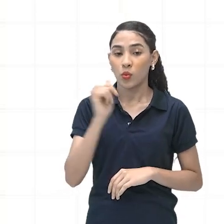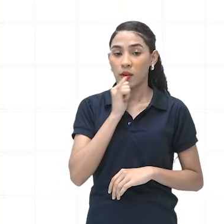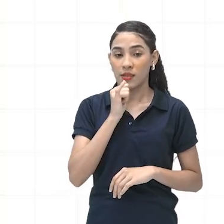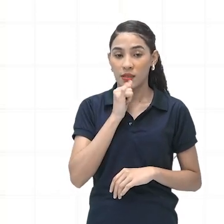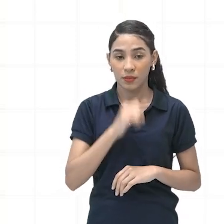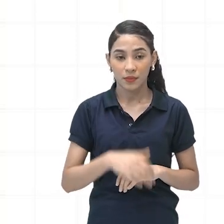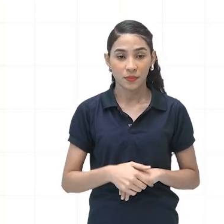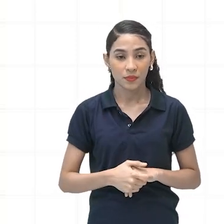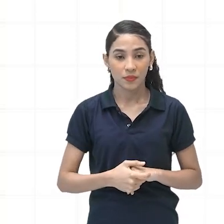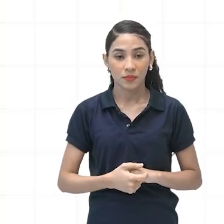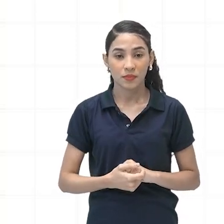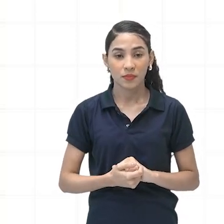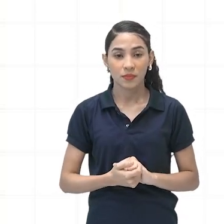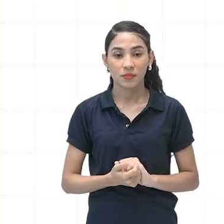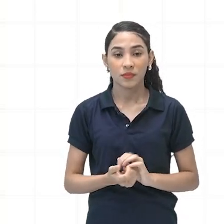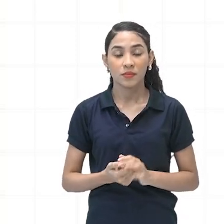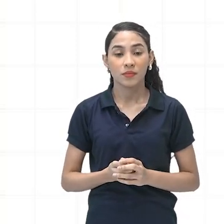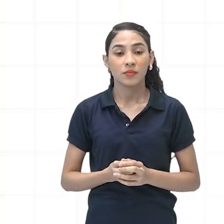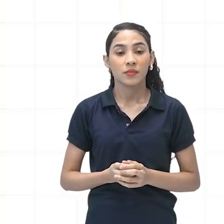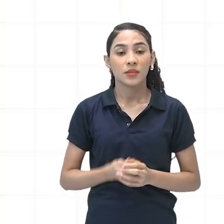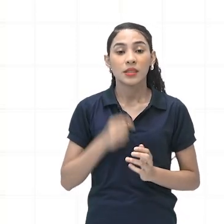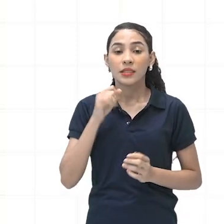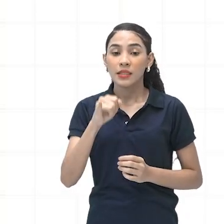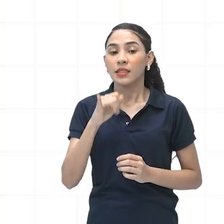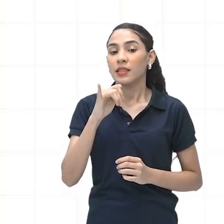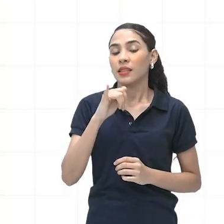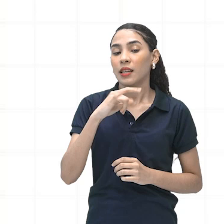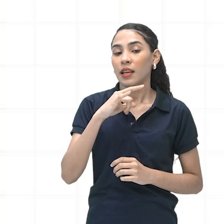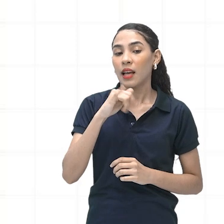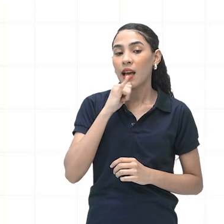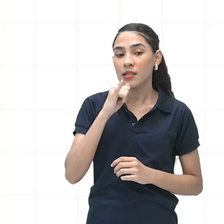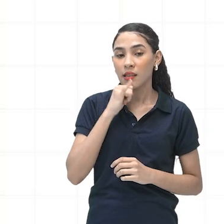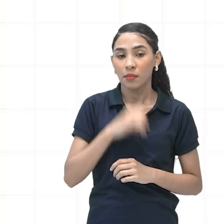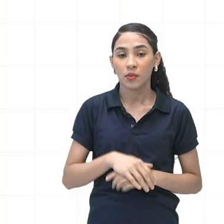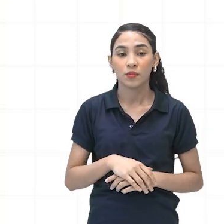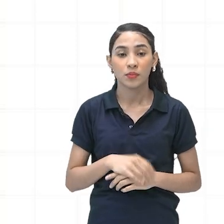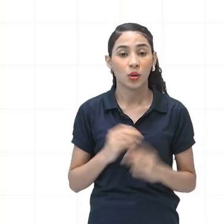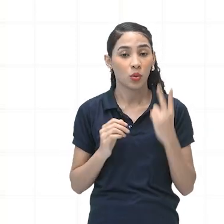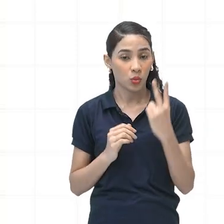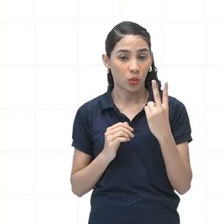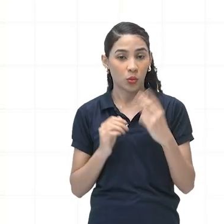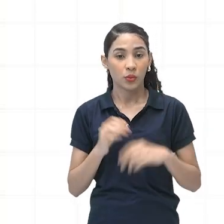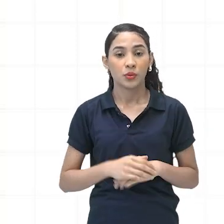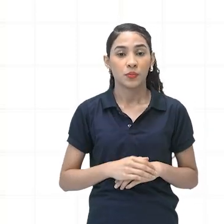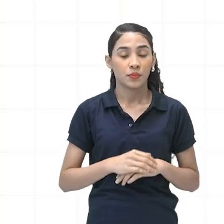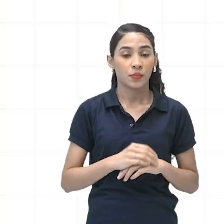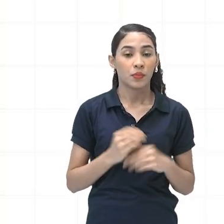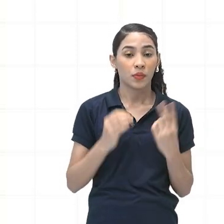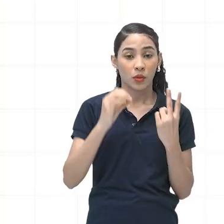exemplo. Suponha que eu tenho aqui 2 elevado a